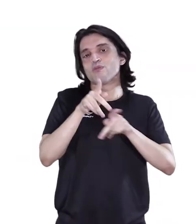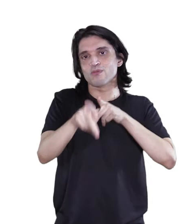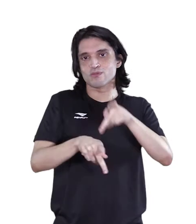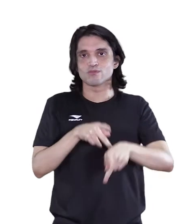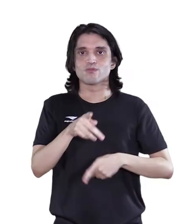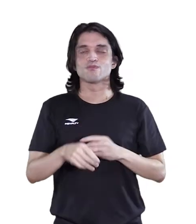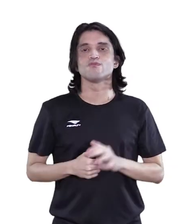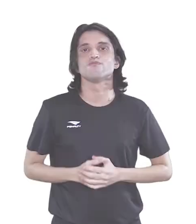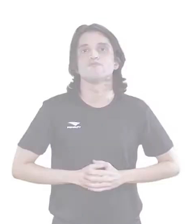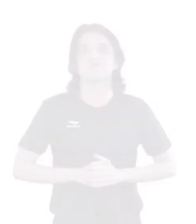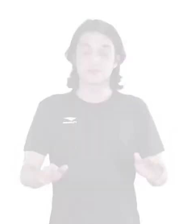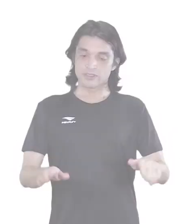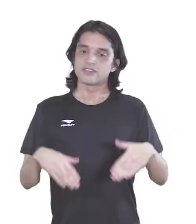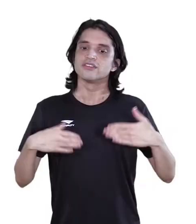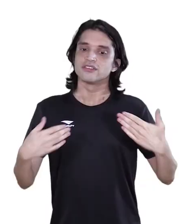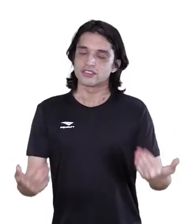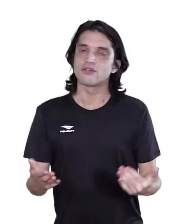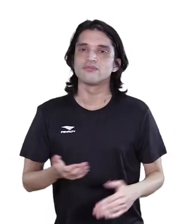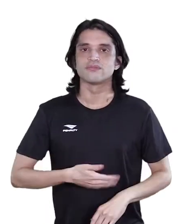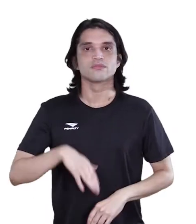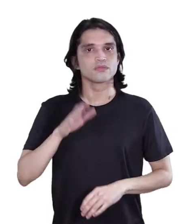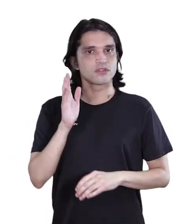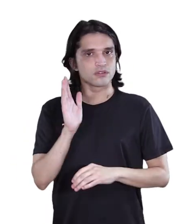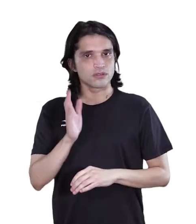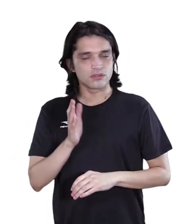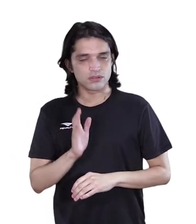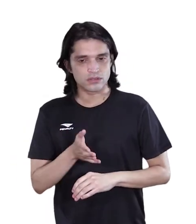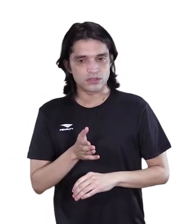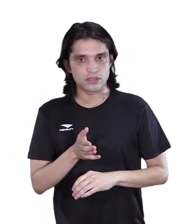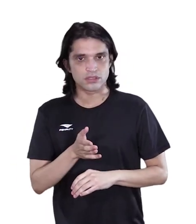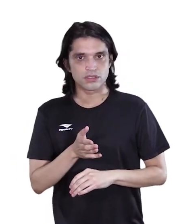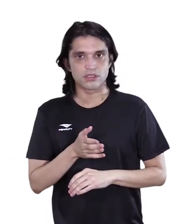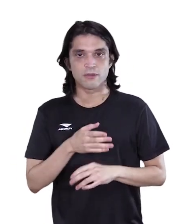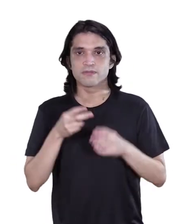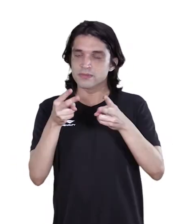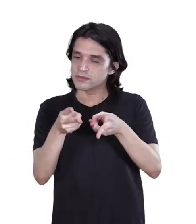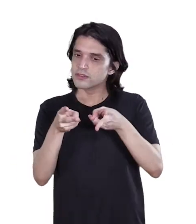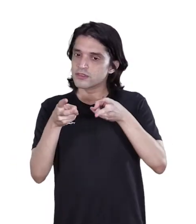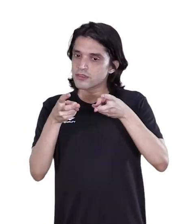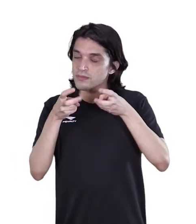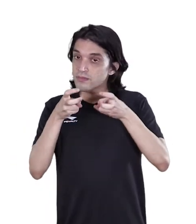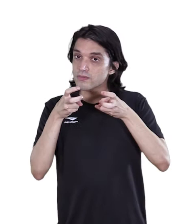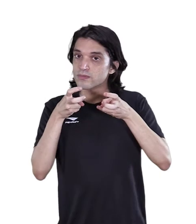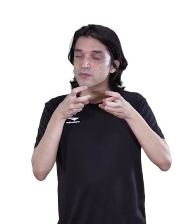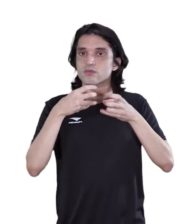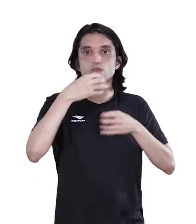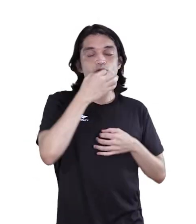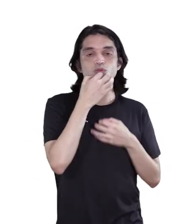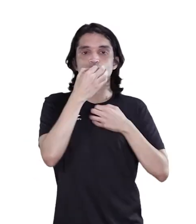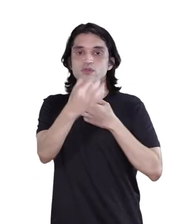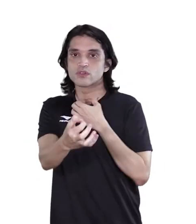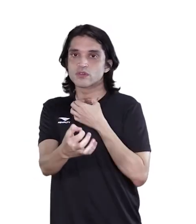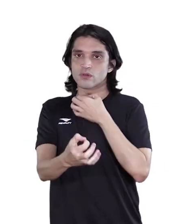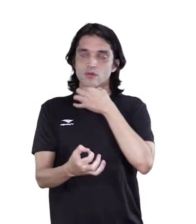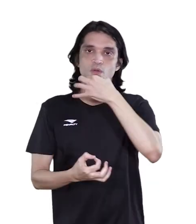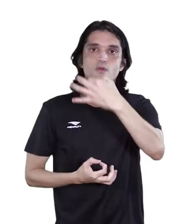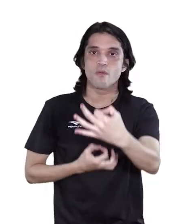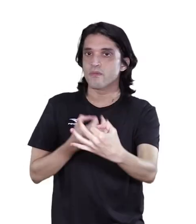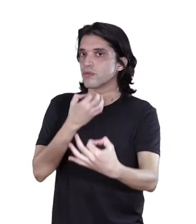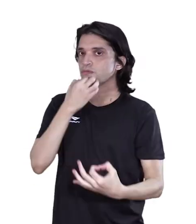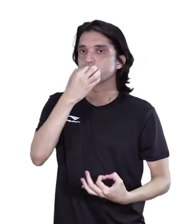Então já podemos perceber que os argumentos são a chave do convencimento e da persuasão do seu leitor ou do seu